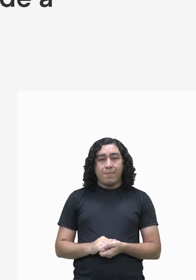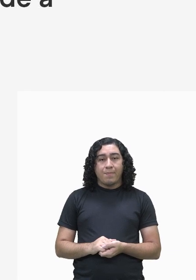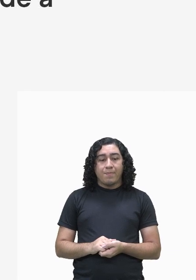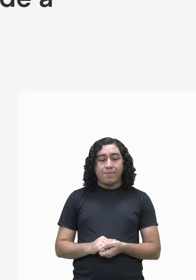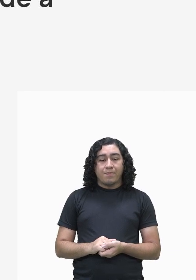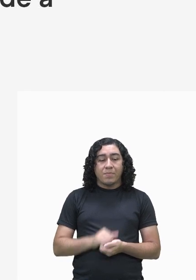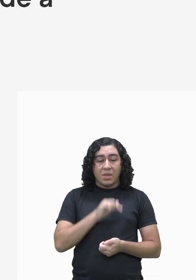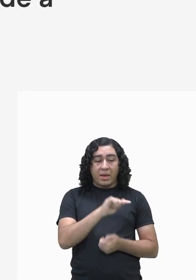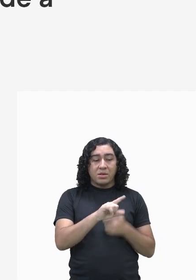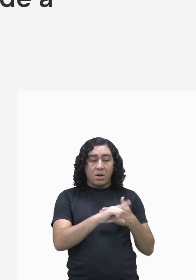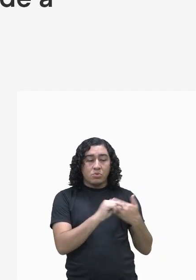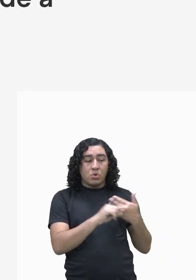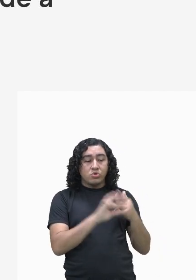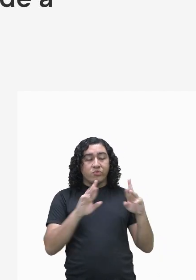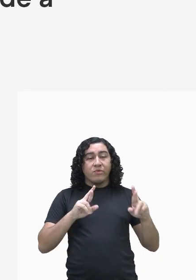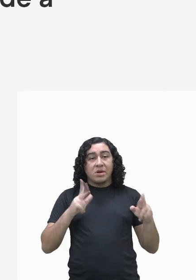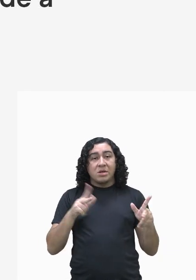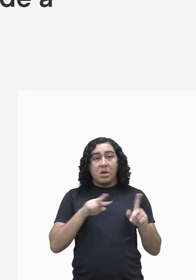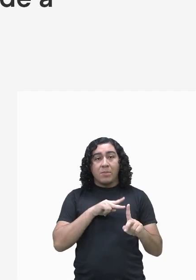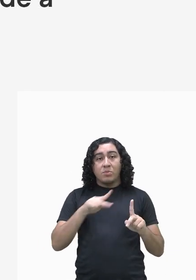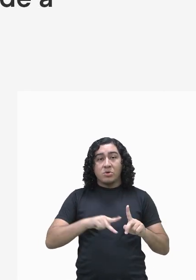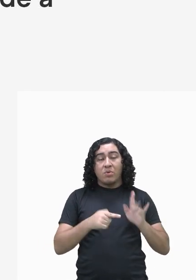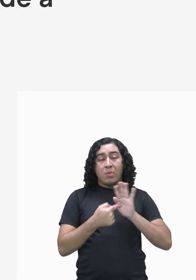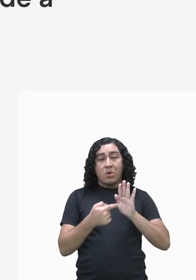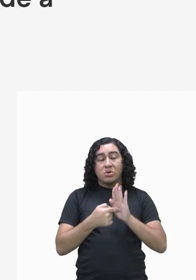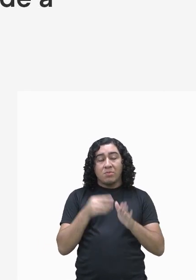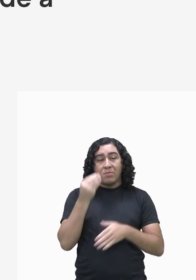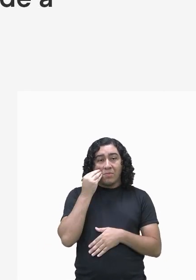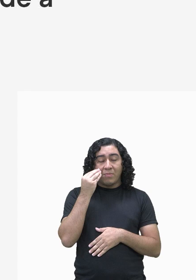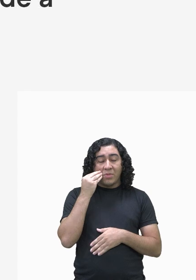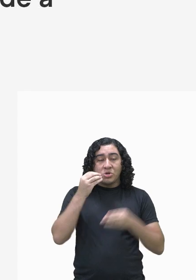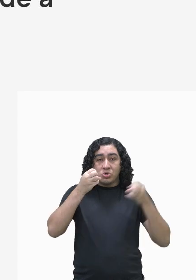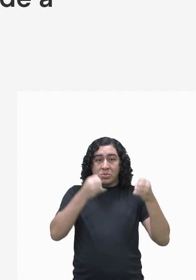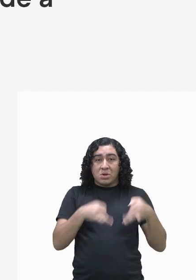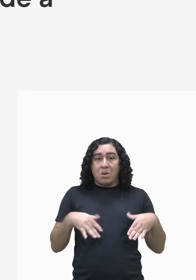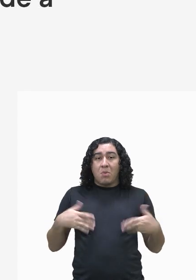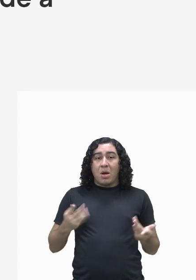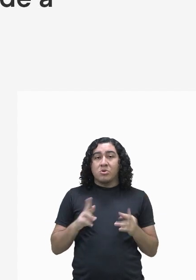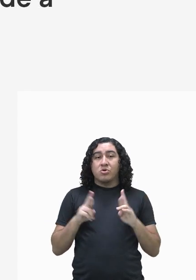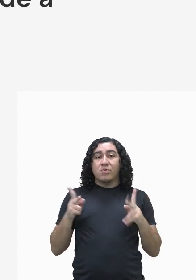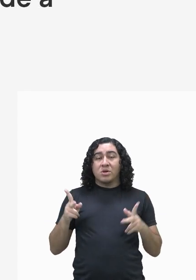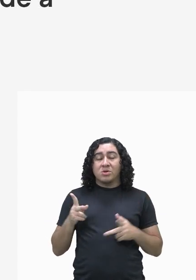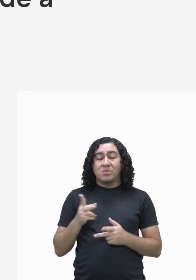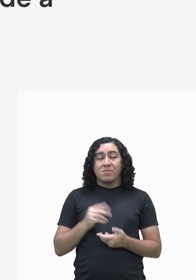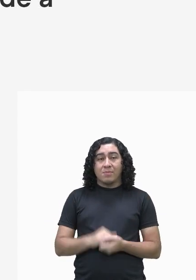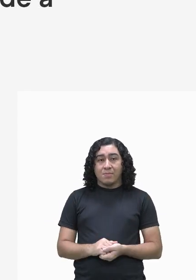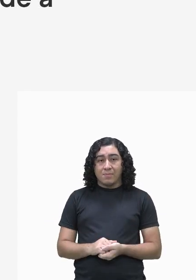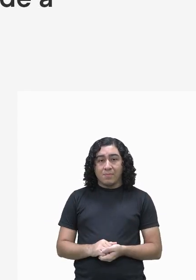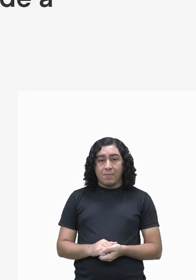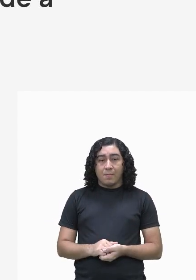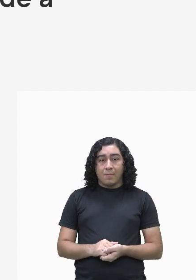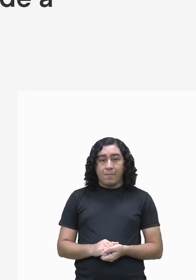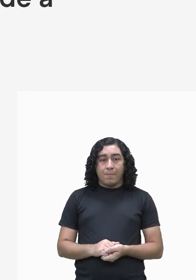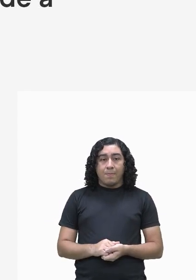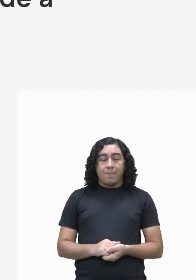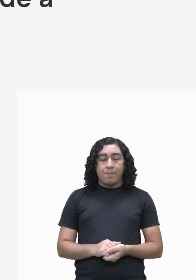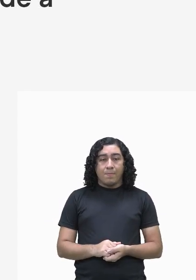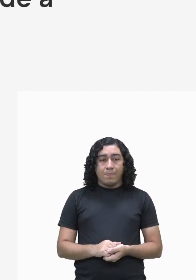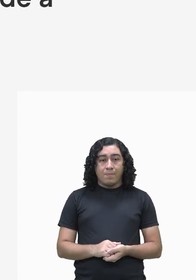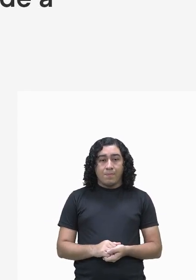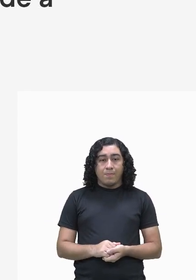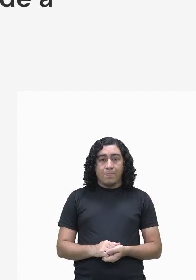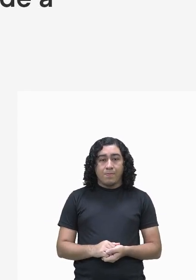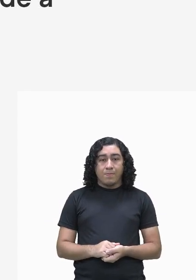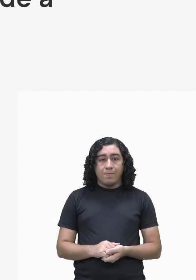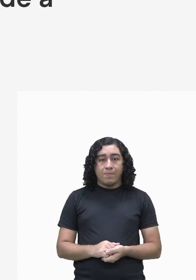que eu vou explicar para vocês agora. Qual é esse diferencial em Pierre Bourdieu?